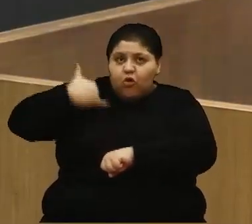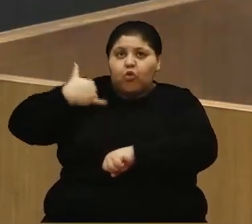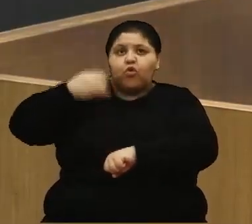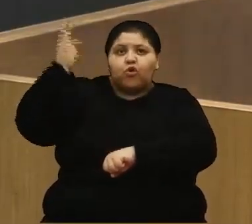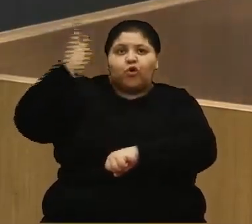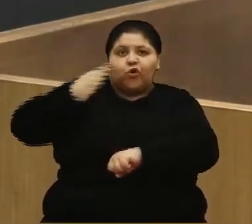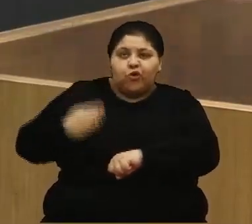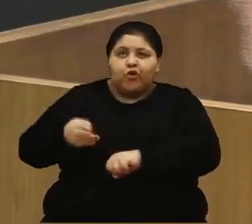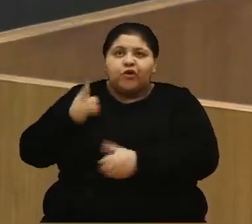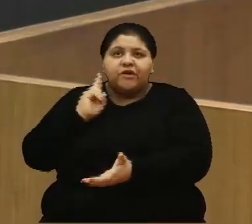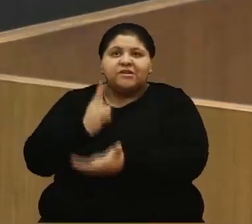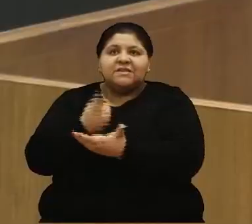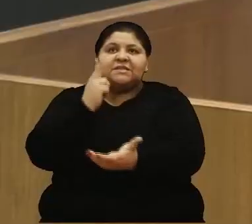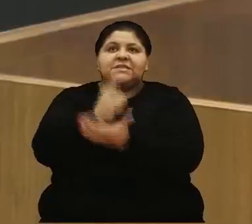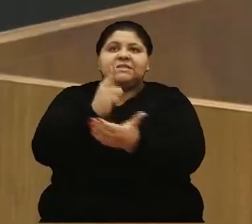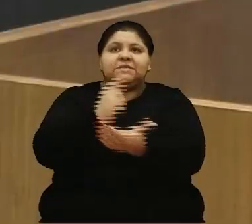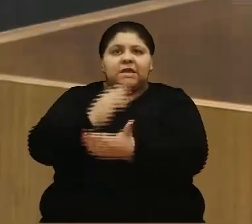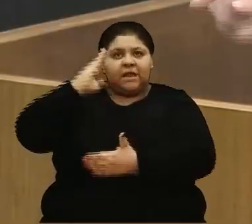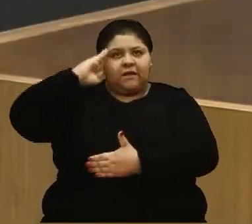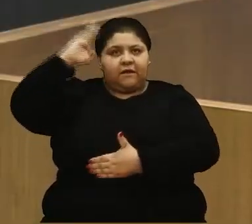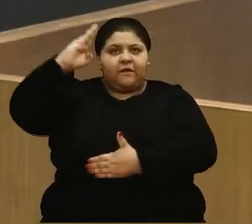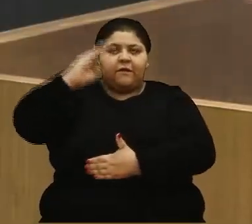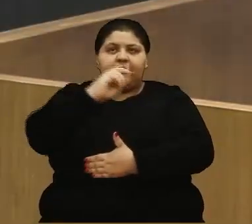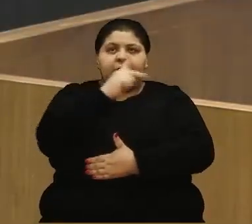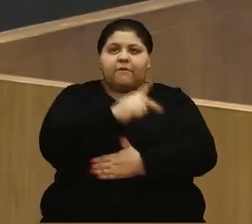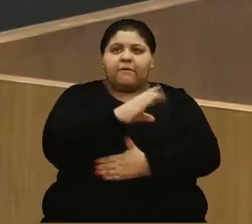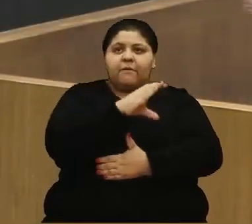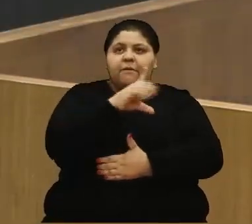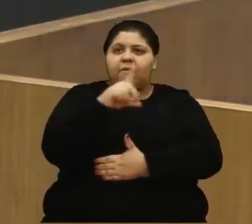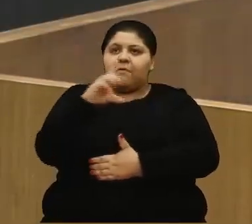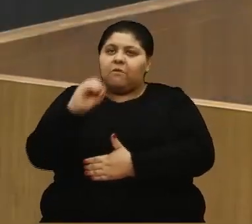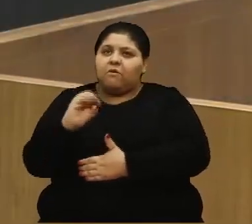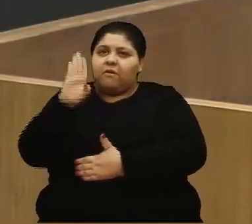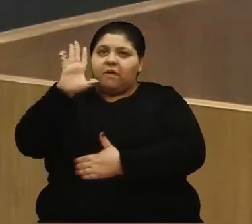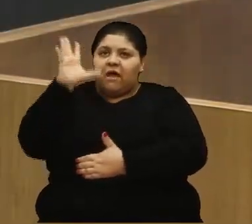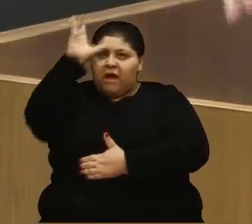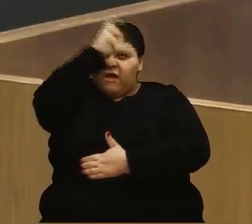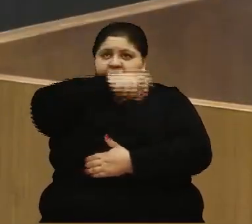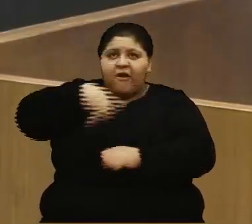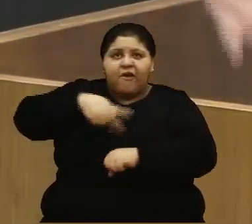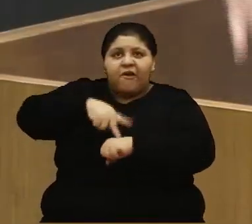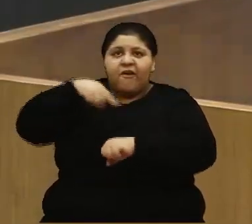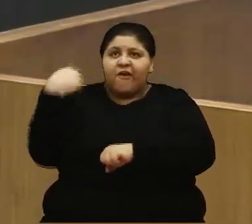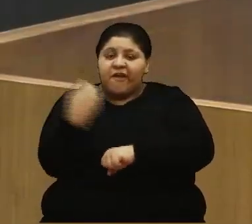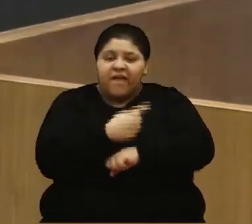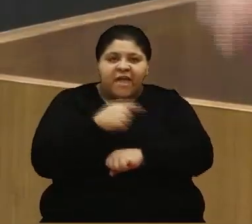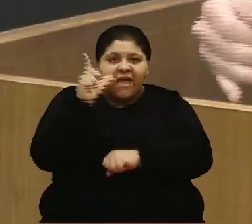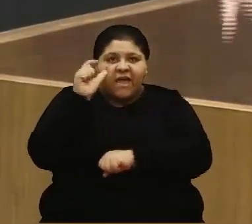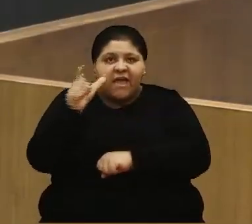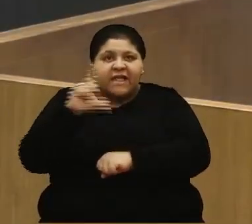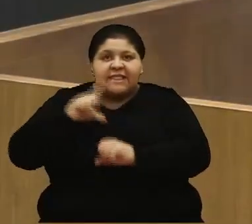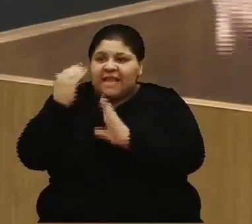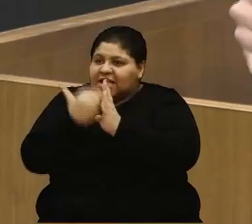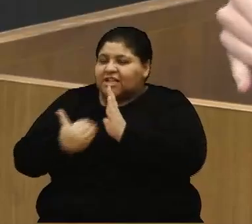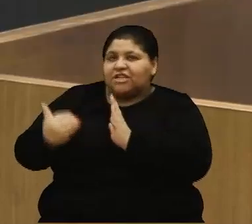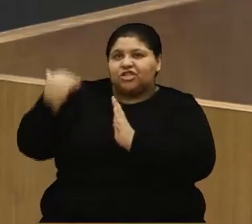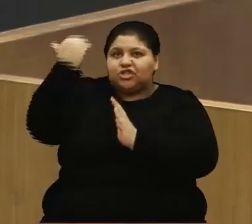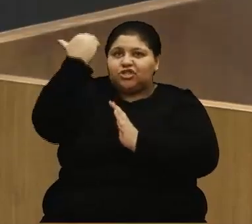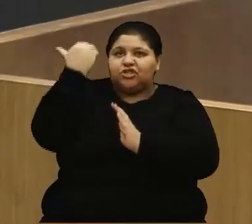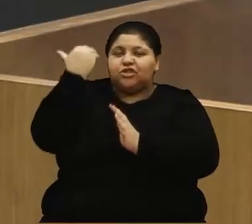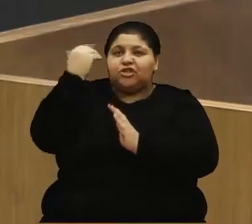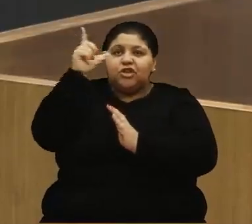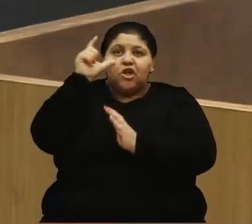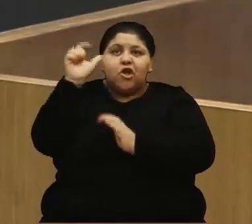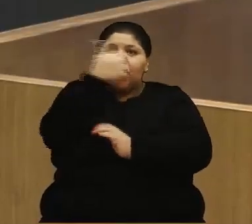brasileira. Sempre fui patriota. No PCdoB aprendi a ser patriota. Os nossos interesses têm que estar acima dos interesses